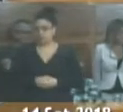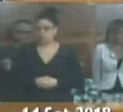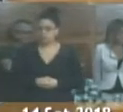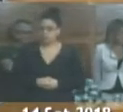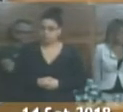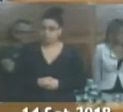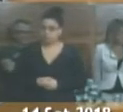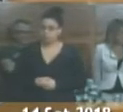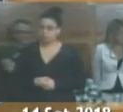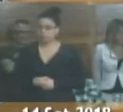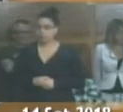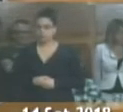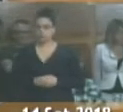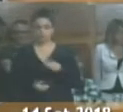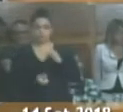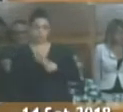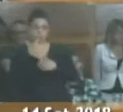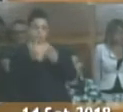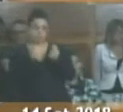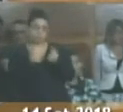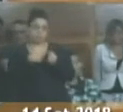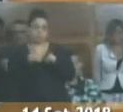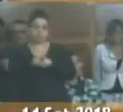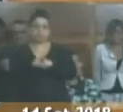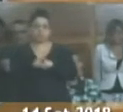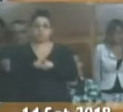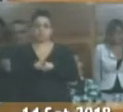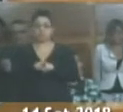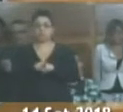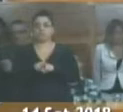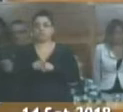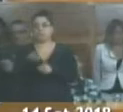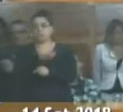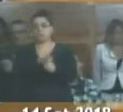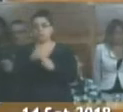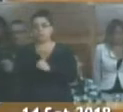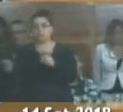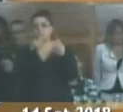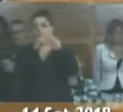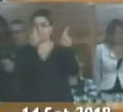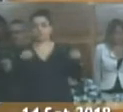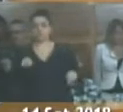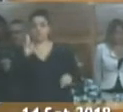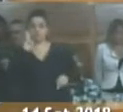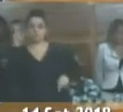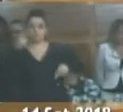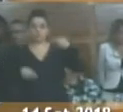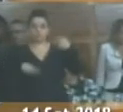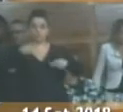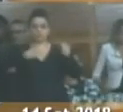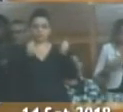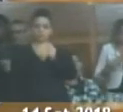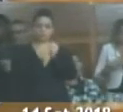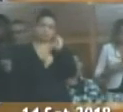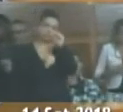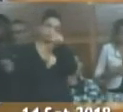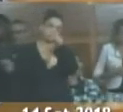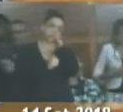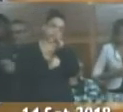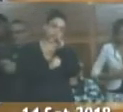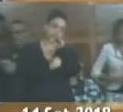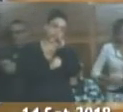emprego, renda para a comunidade caiçara. Nós temos concursos que estão sendo discutidos junto com a Ambig, que